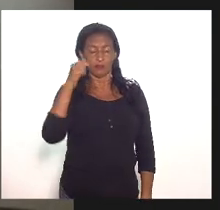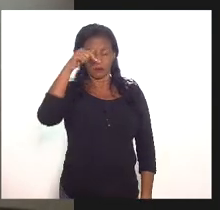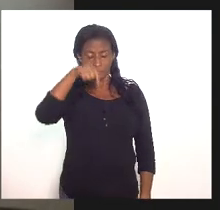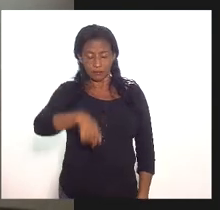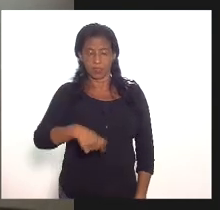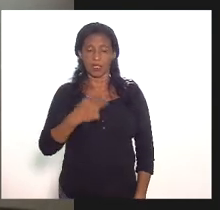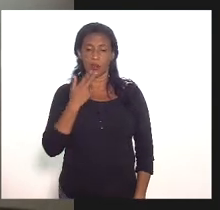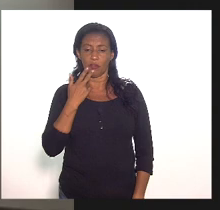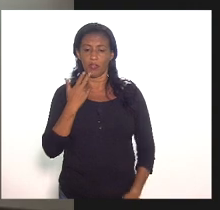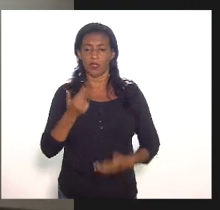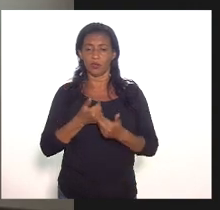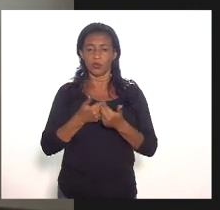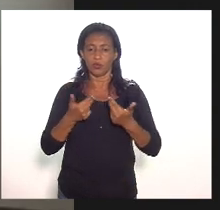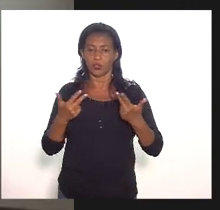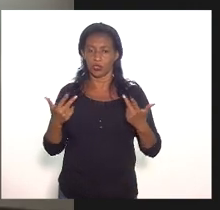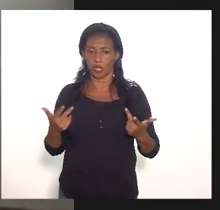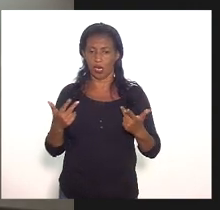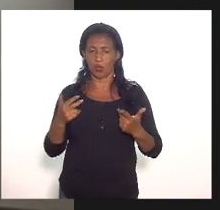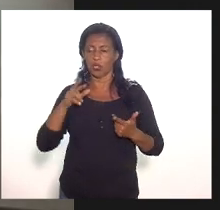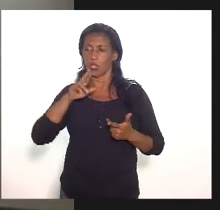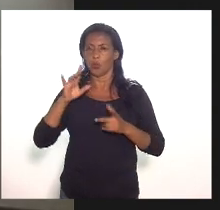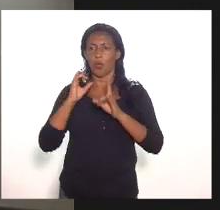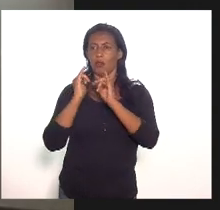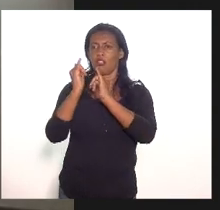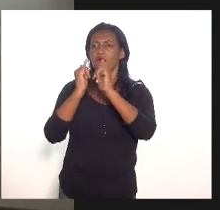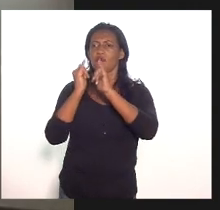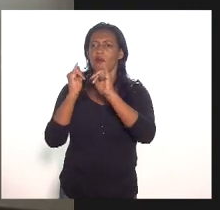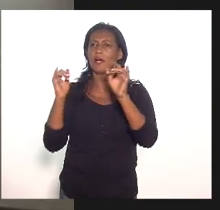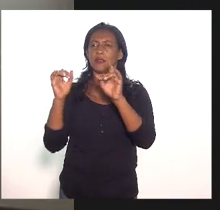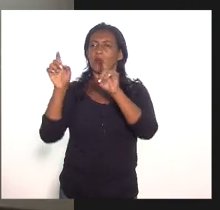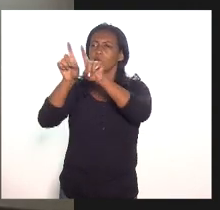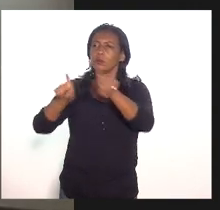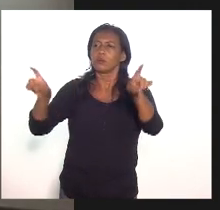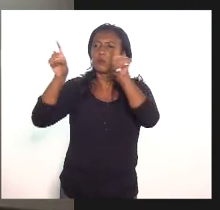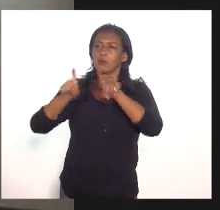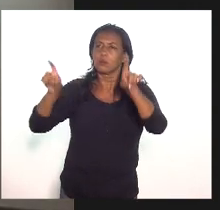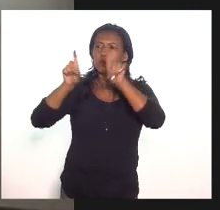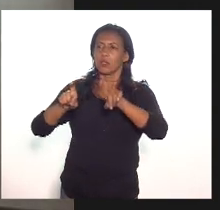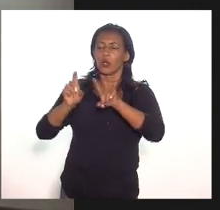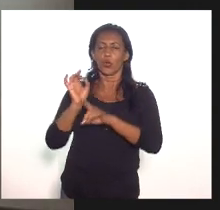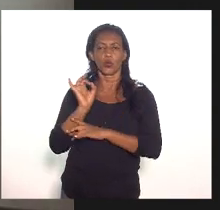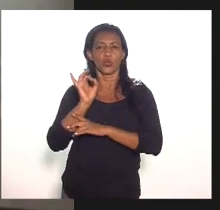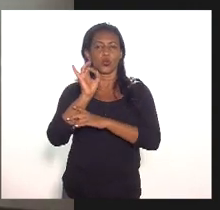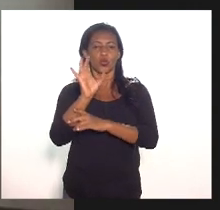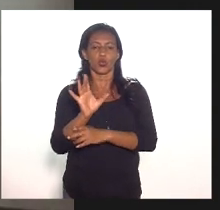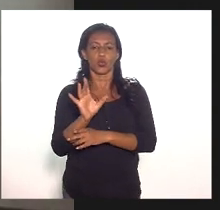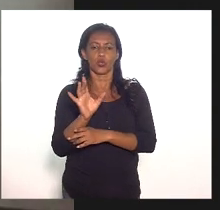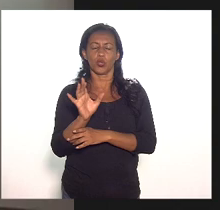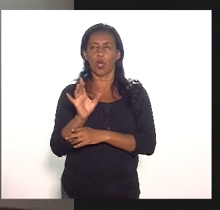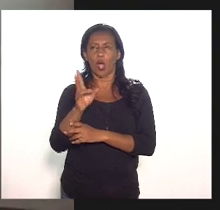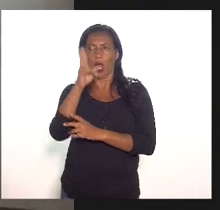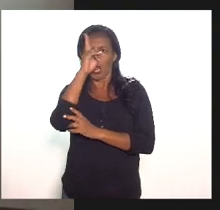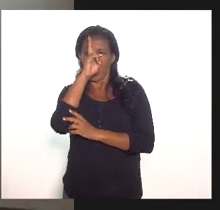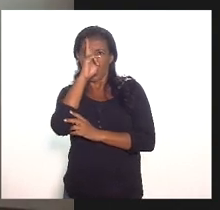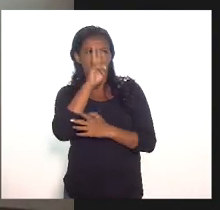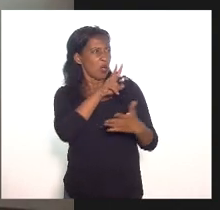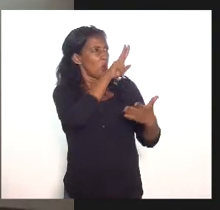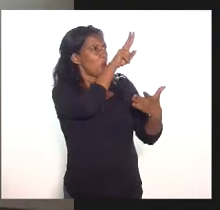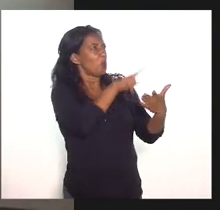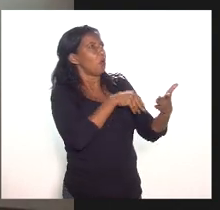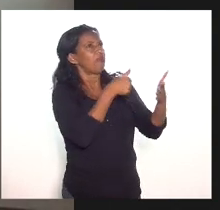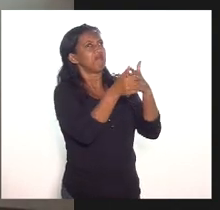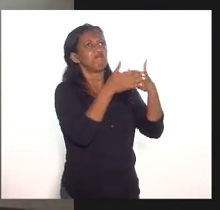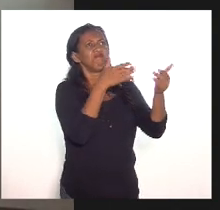de algo que não só está nos dados estatísticos, não algo que só lemos em algum lugar, em